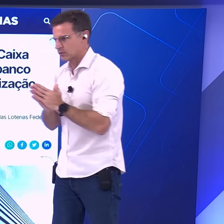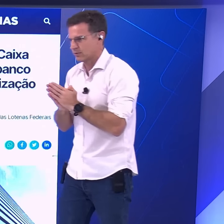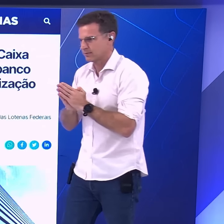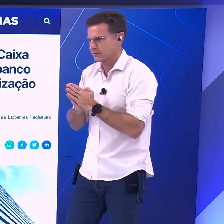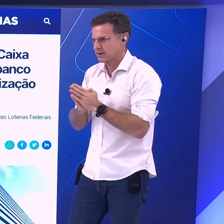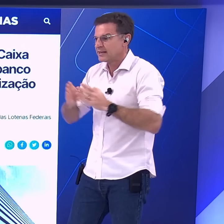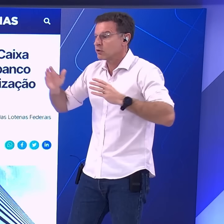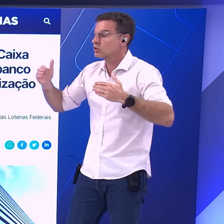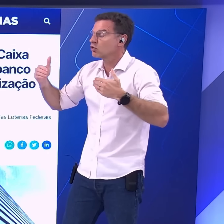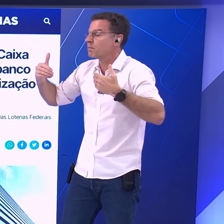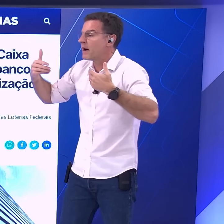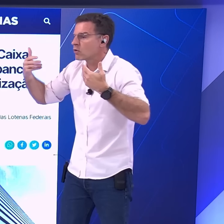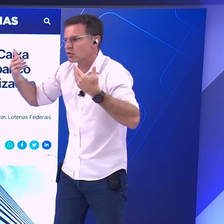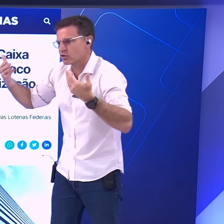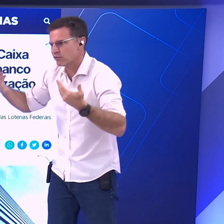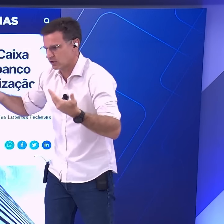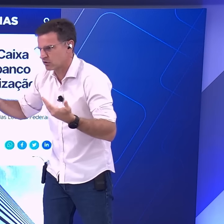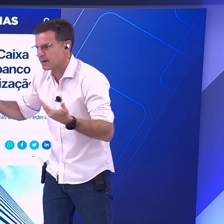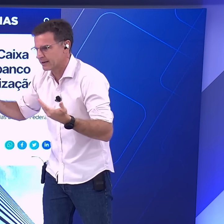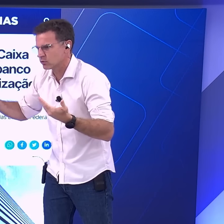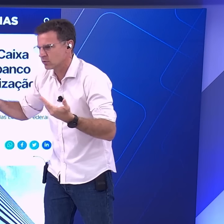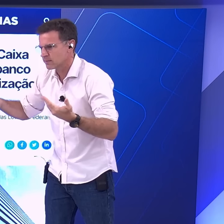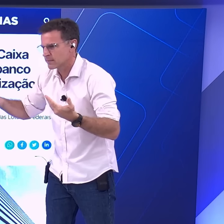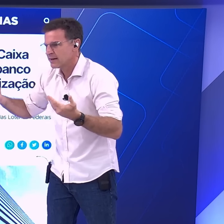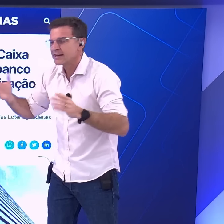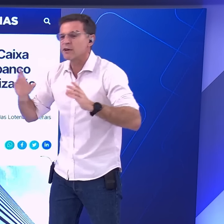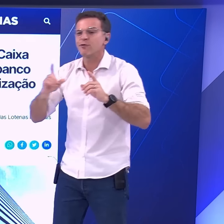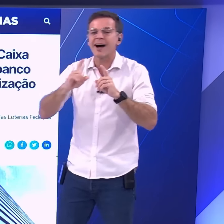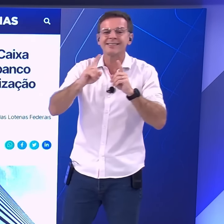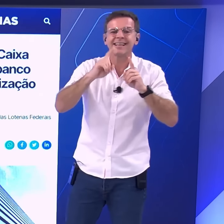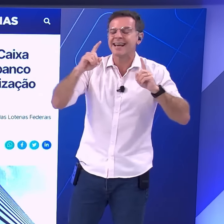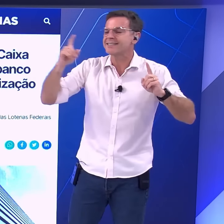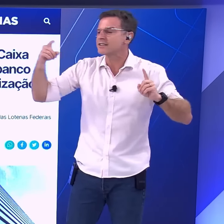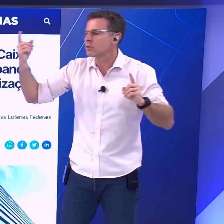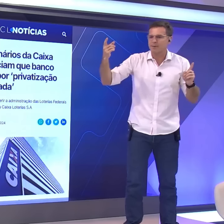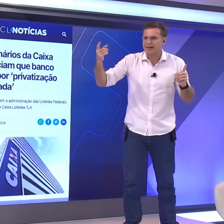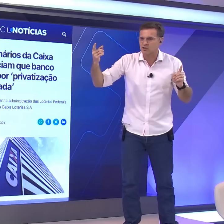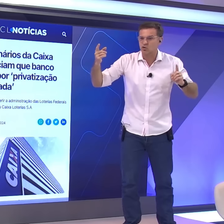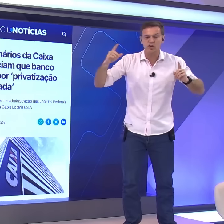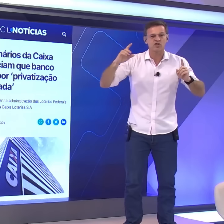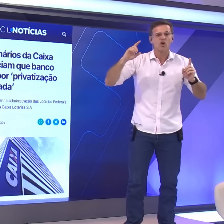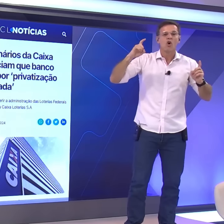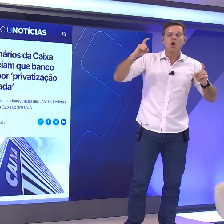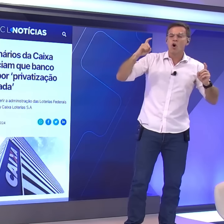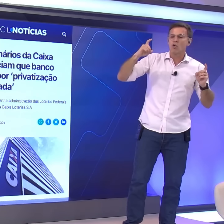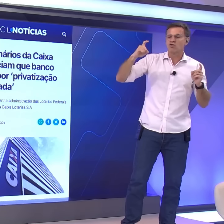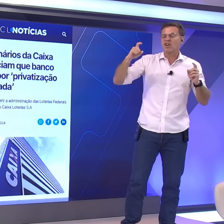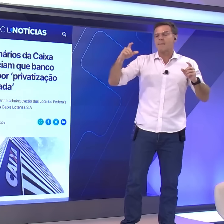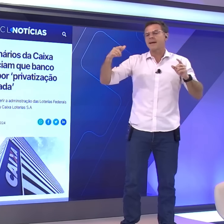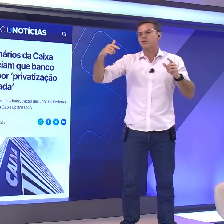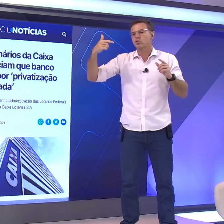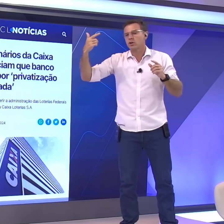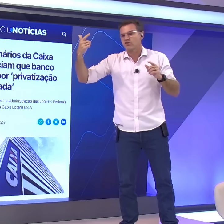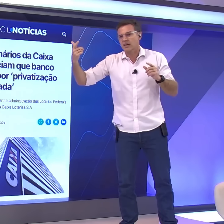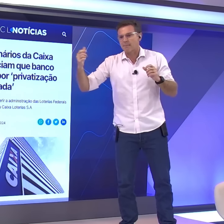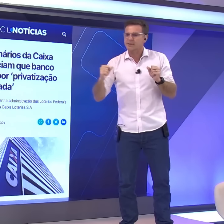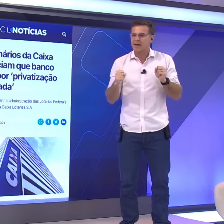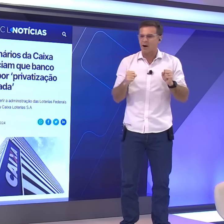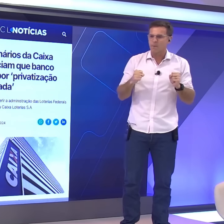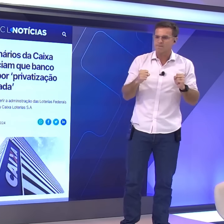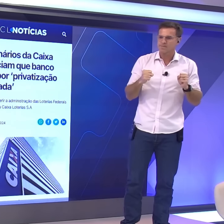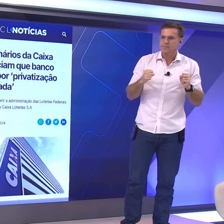investimento Então são os bancos de investimento que fazem essas operações ou de abertura